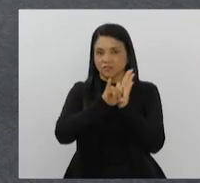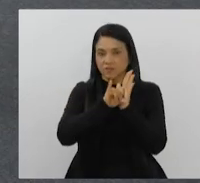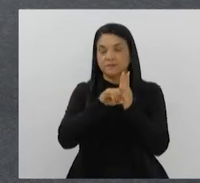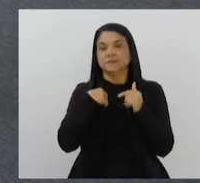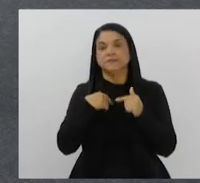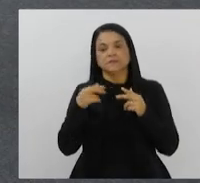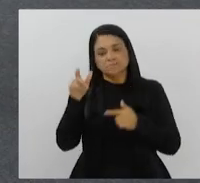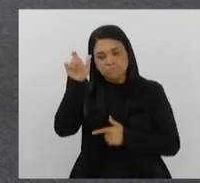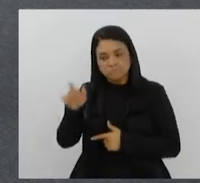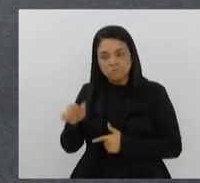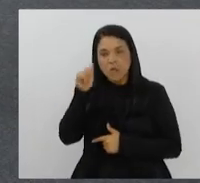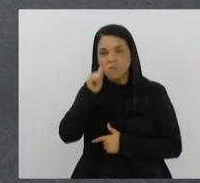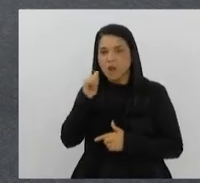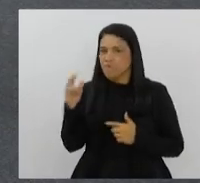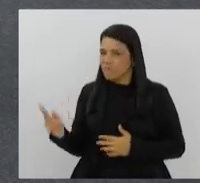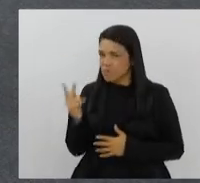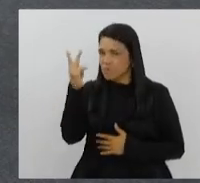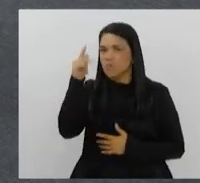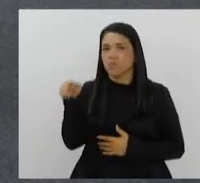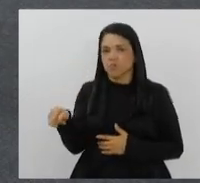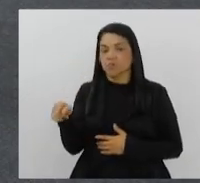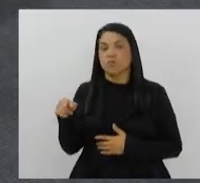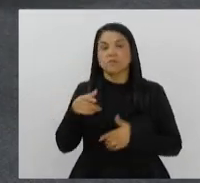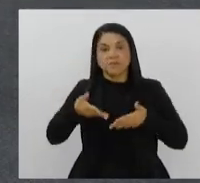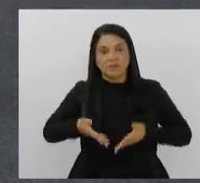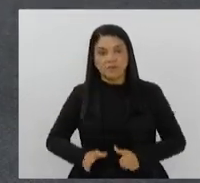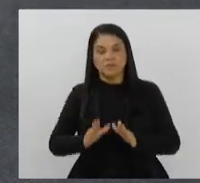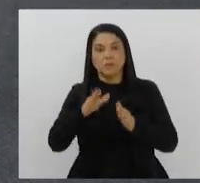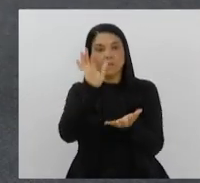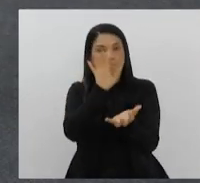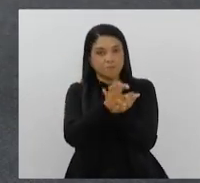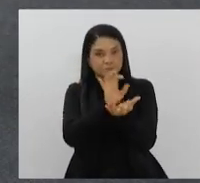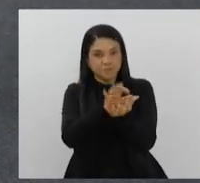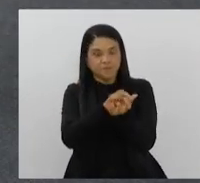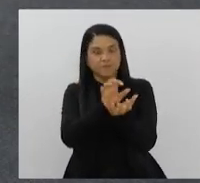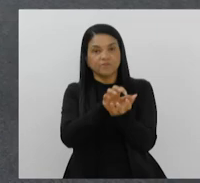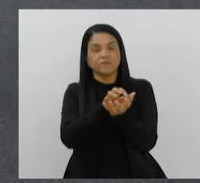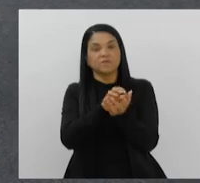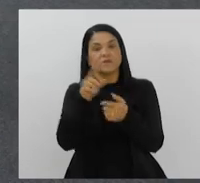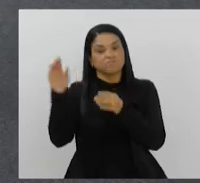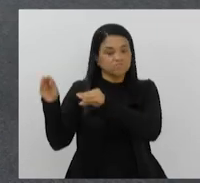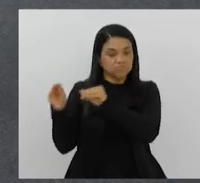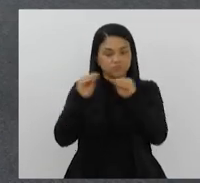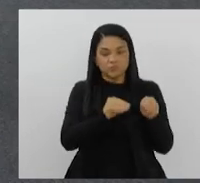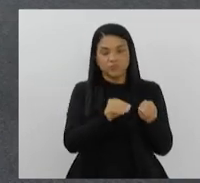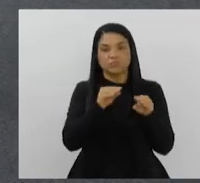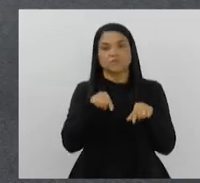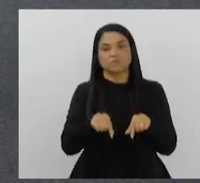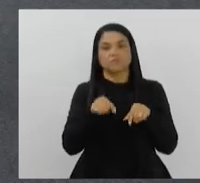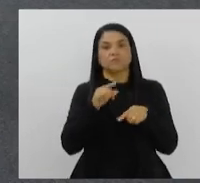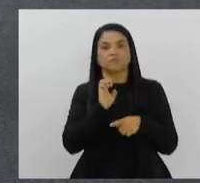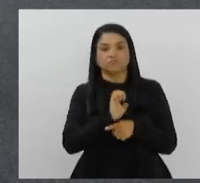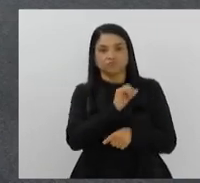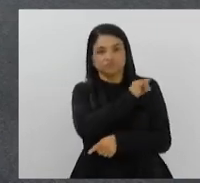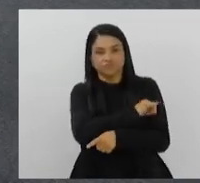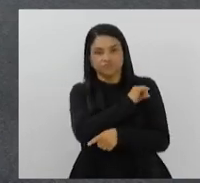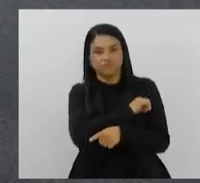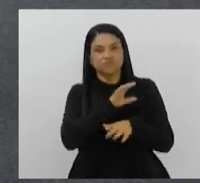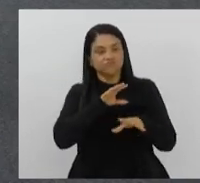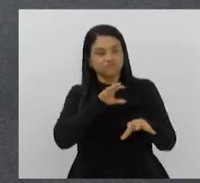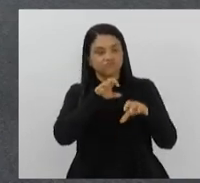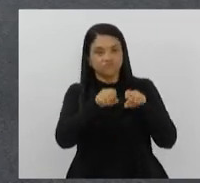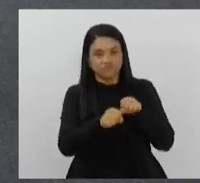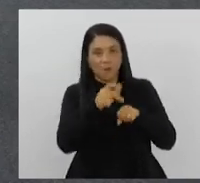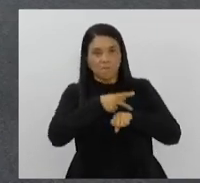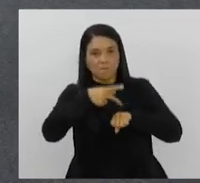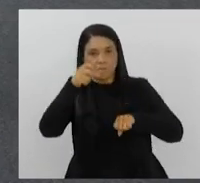que nasceu em Pernambuco, mas que se radicou aqui no estado do Rio de Janeiro, onde cursou graduação em psicologia,